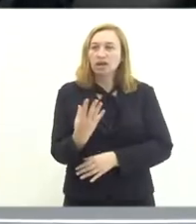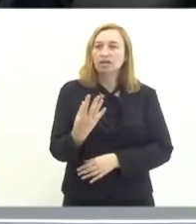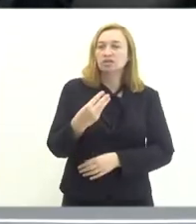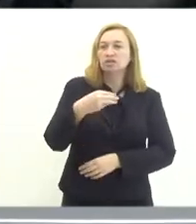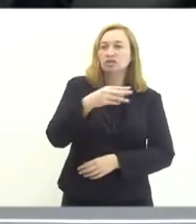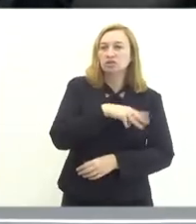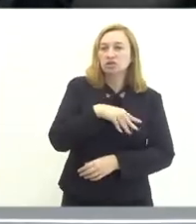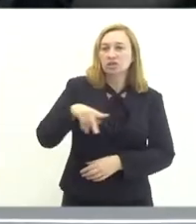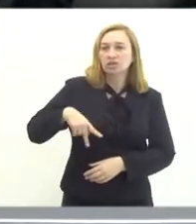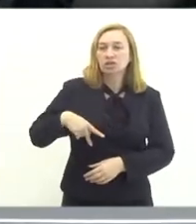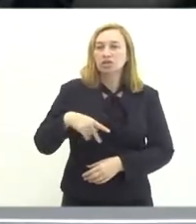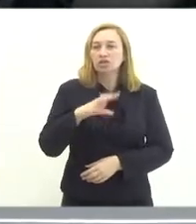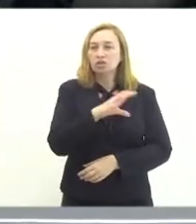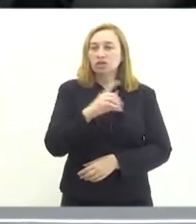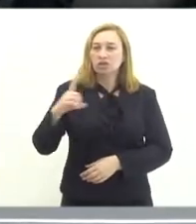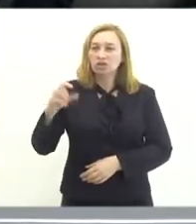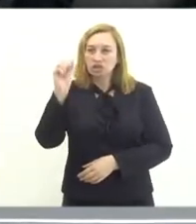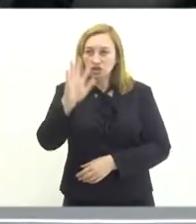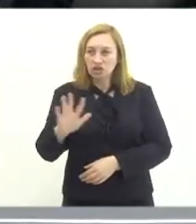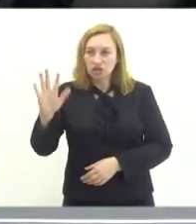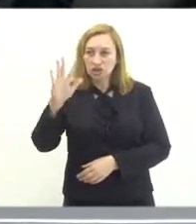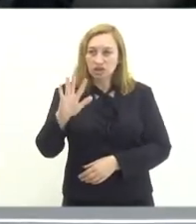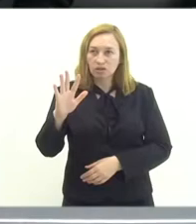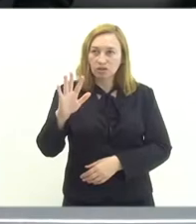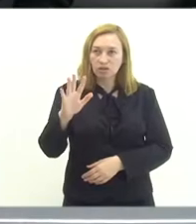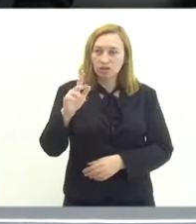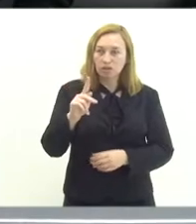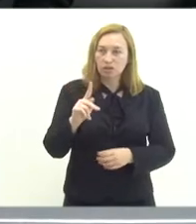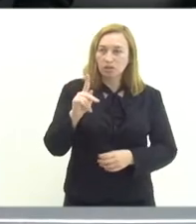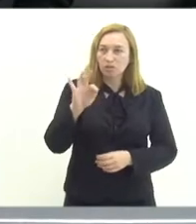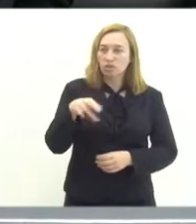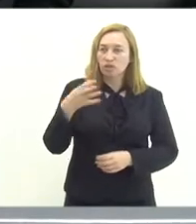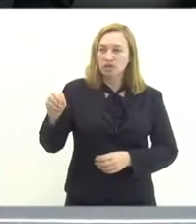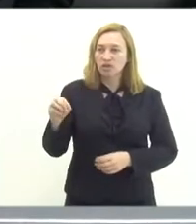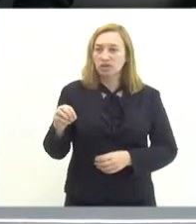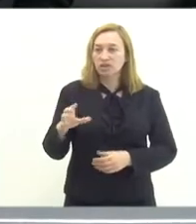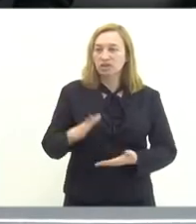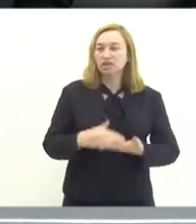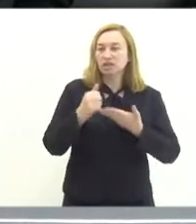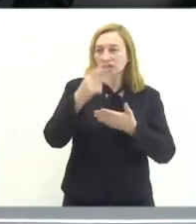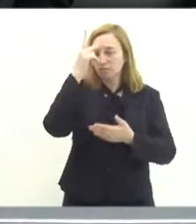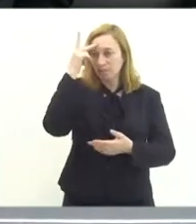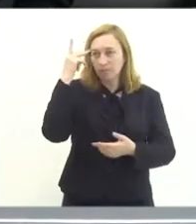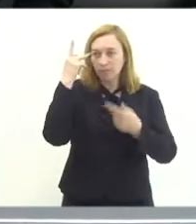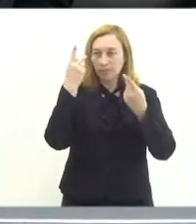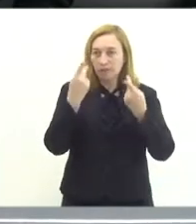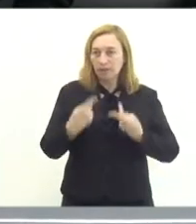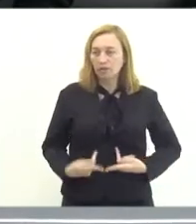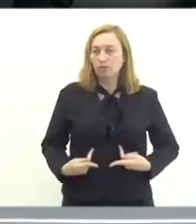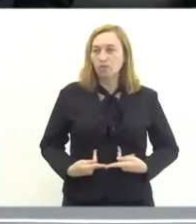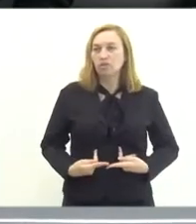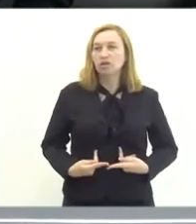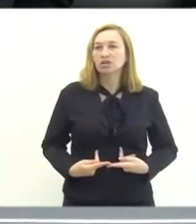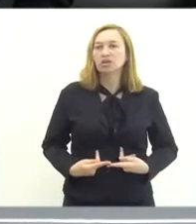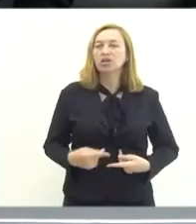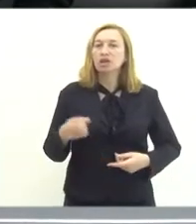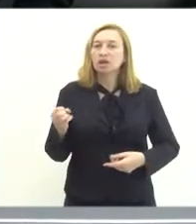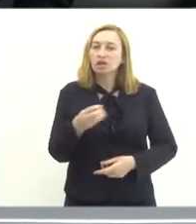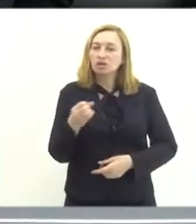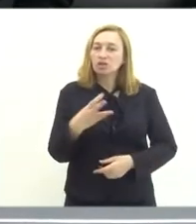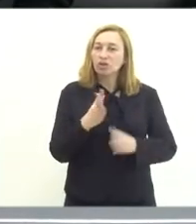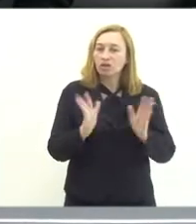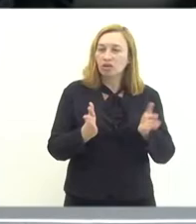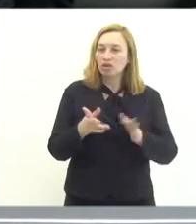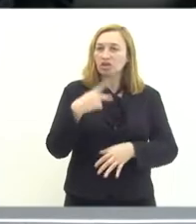Ministério Público chamada coordenadoria-geral de promoção da dignidade da pessoa humana é uma estrutura recente como eu